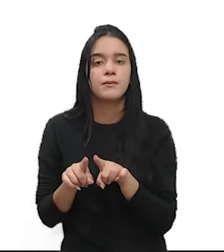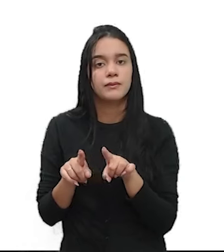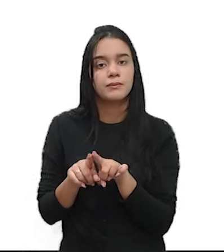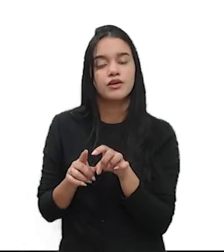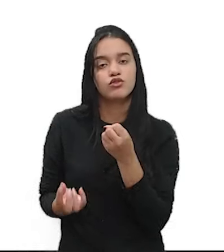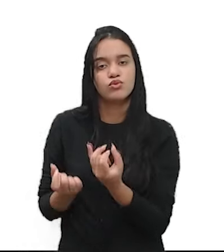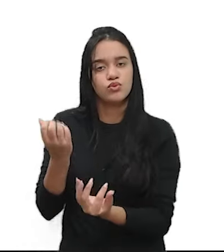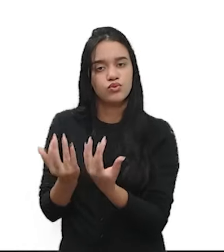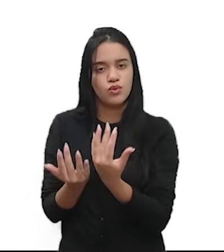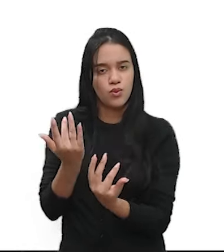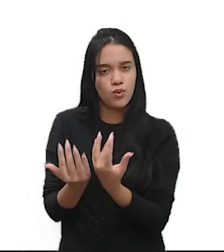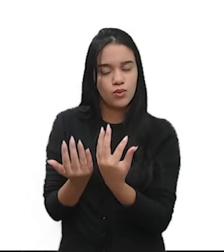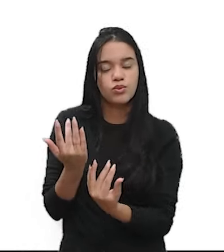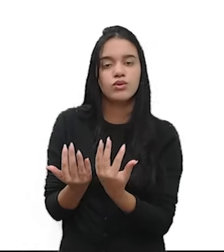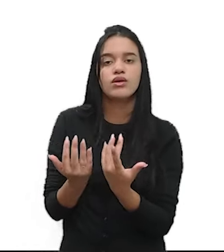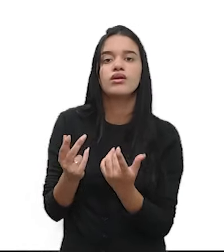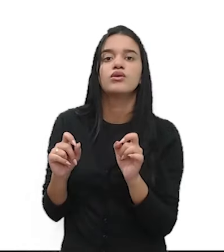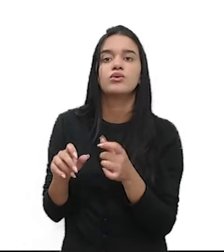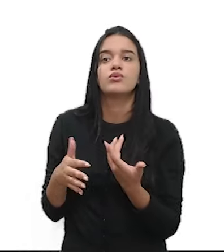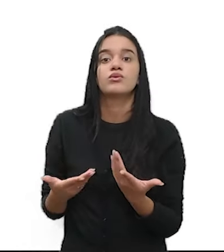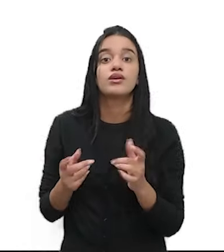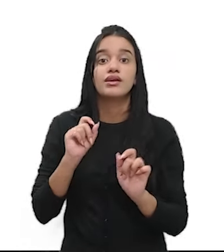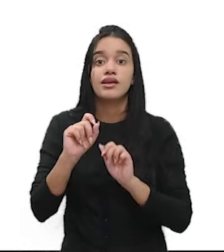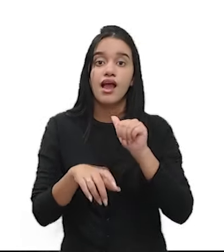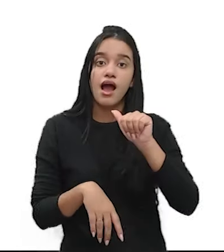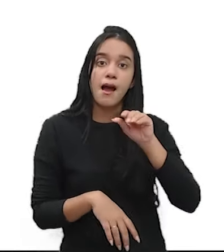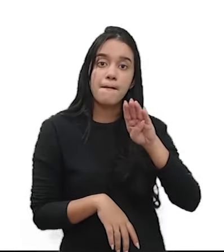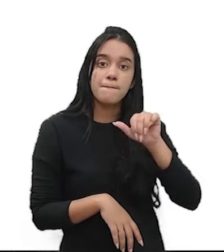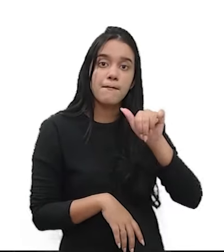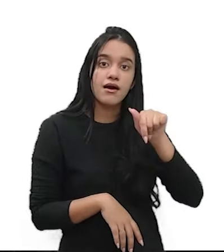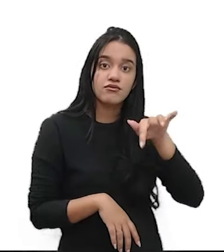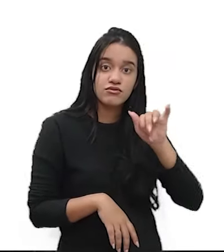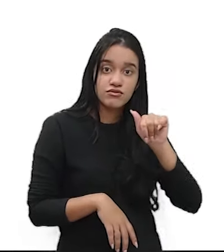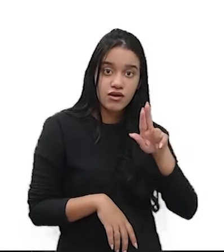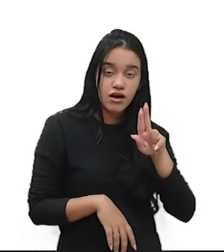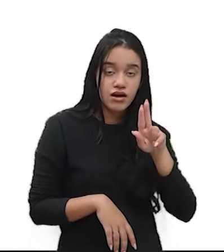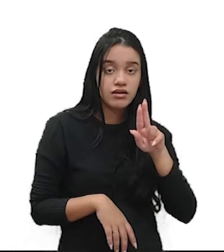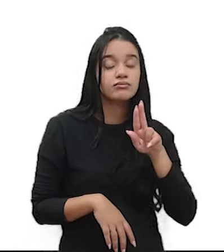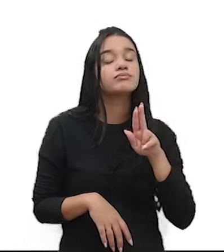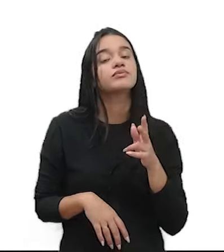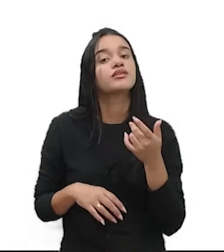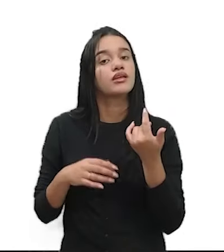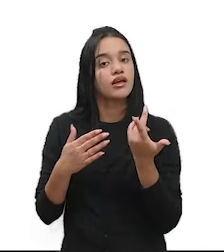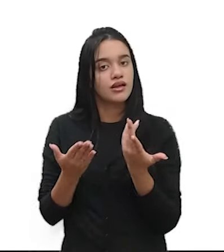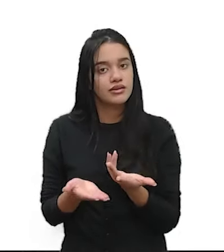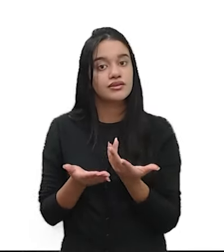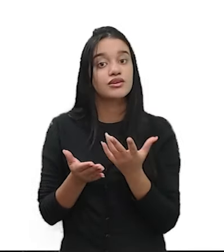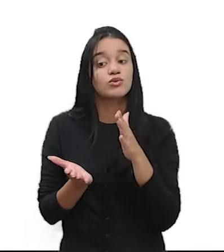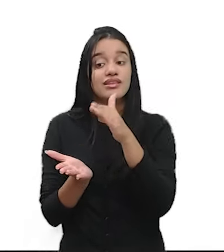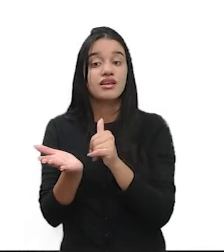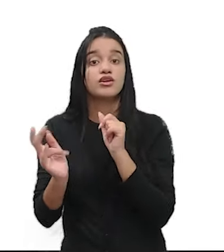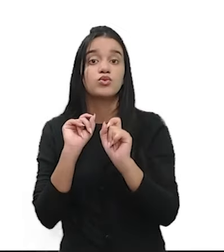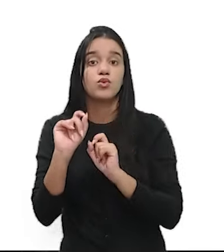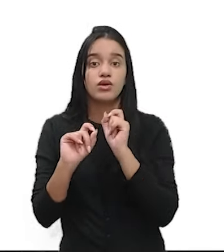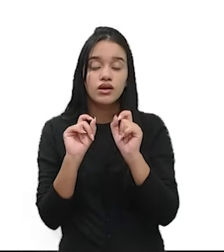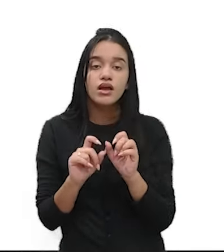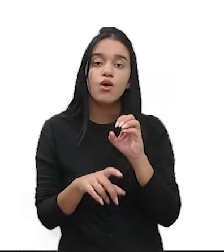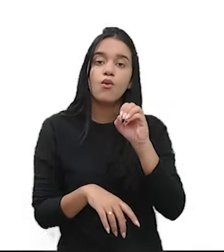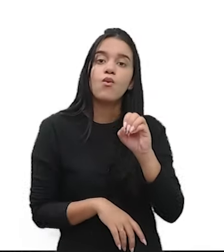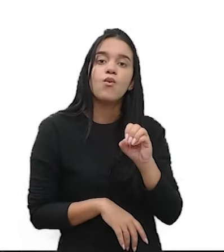combustão ele vai abafar eu vou estar tirando o quê o comburente eu vou estar tirando o oxigênio então se eu jogo o